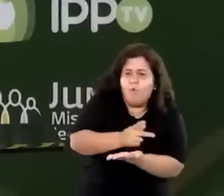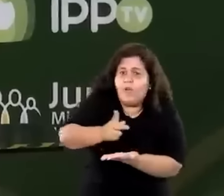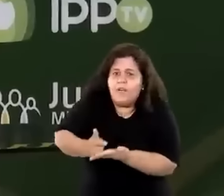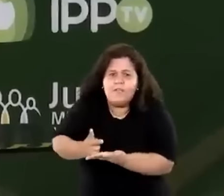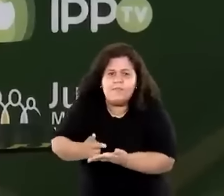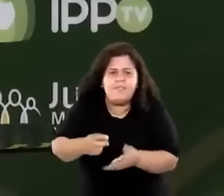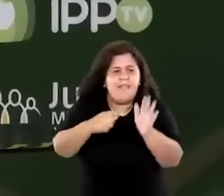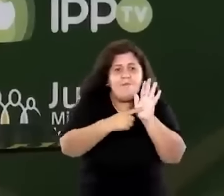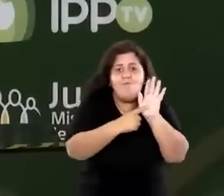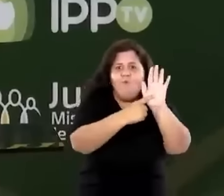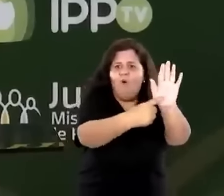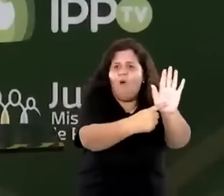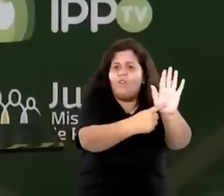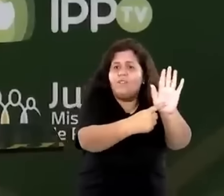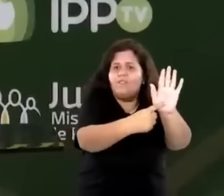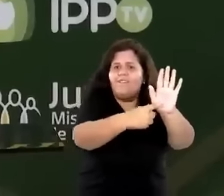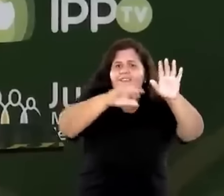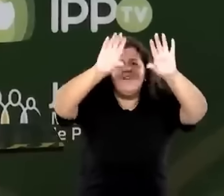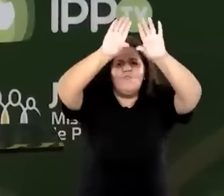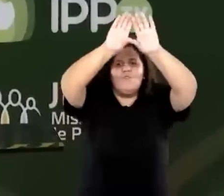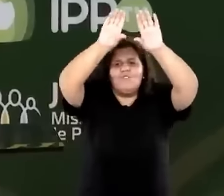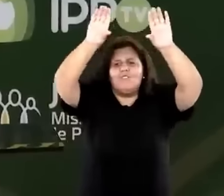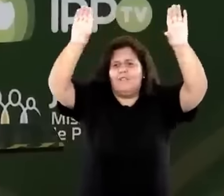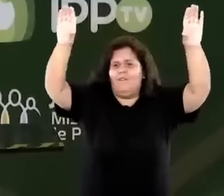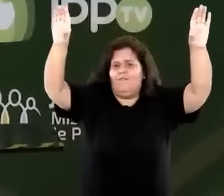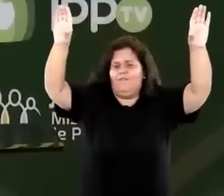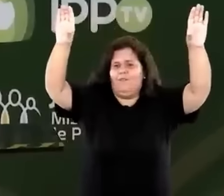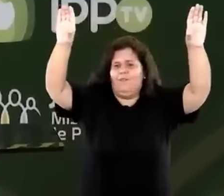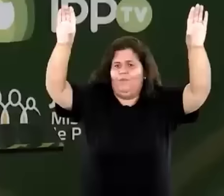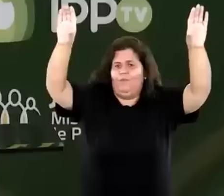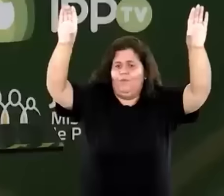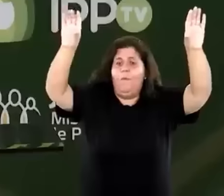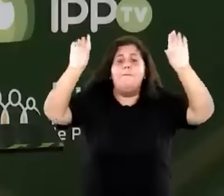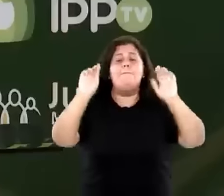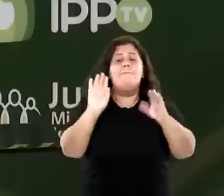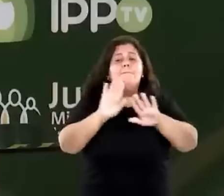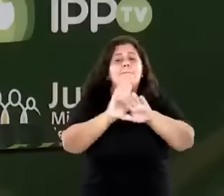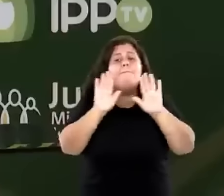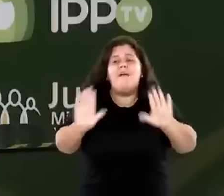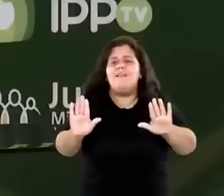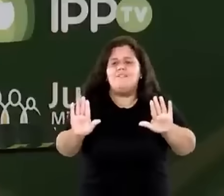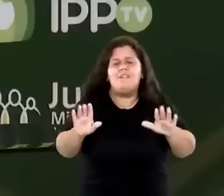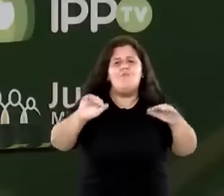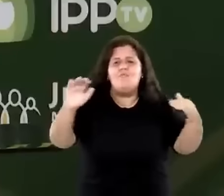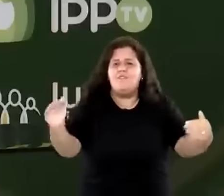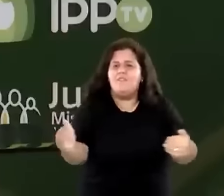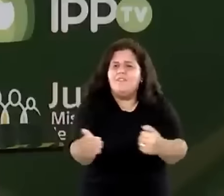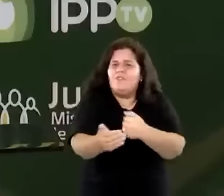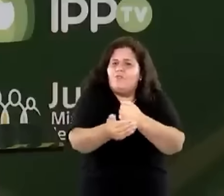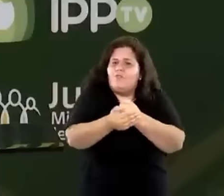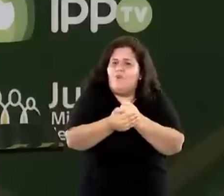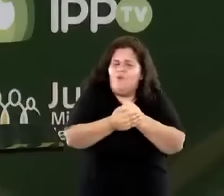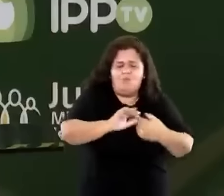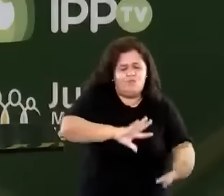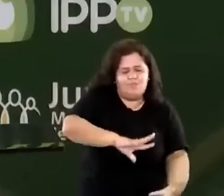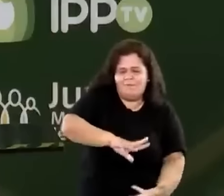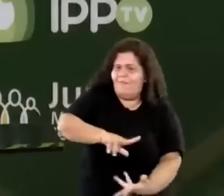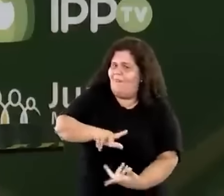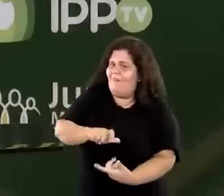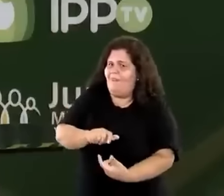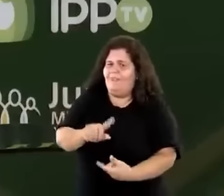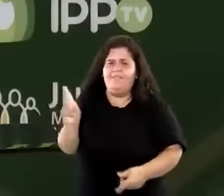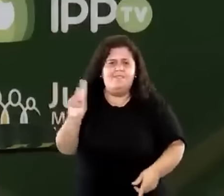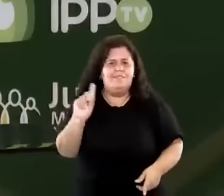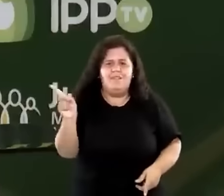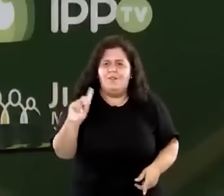revelação do céu não descobrimento da terra vejam vocês comigo